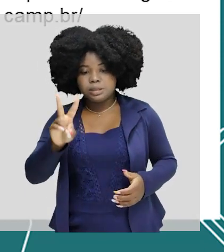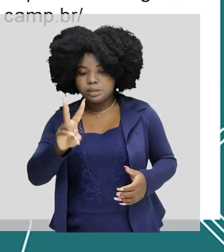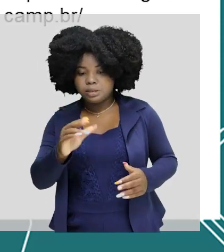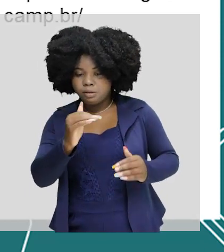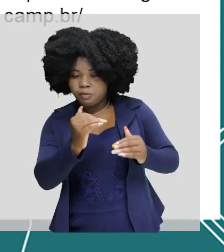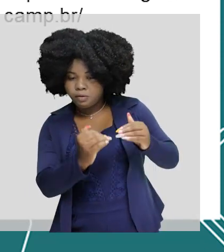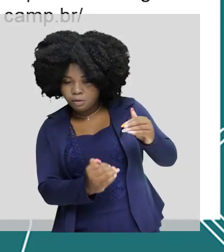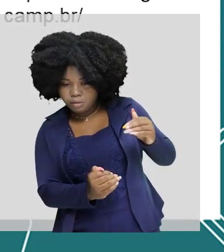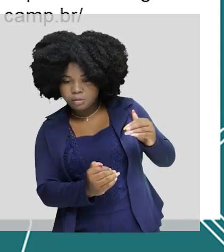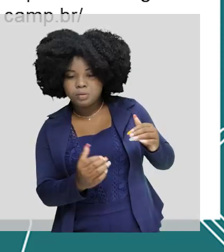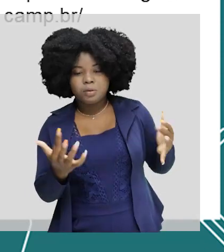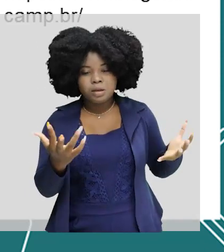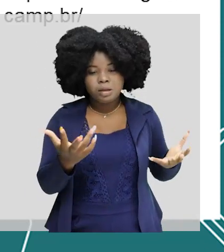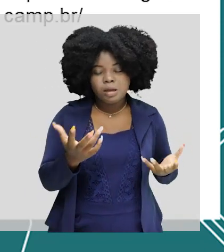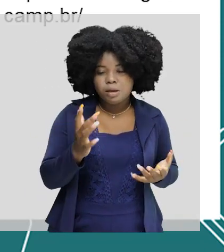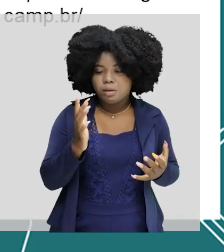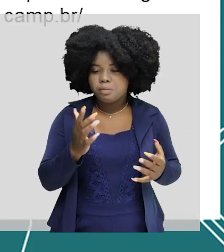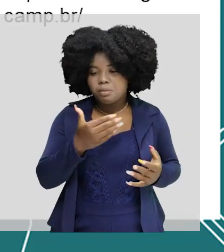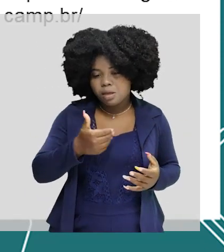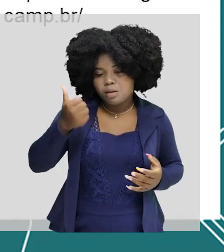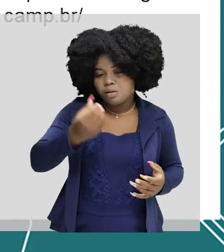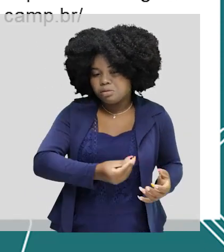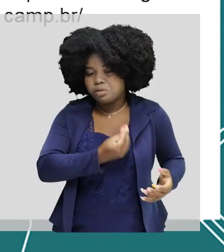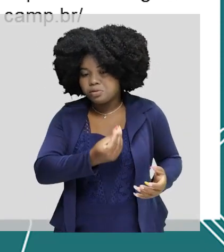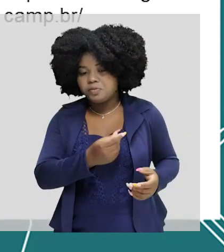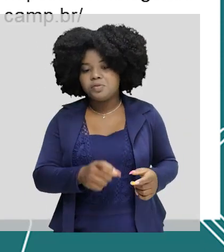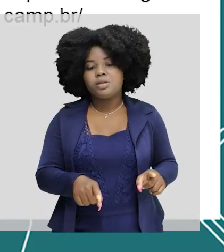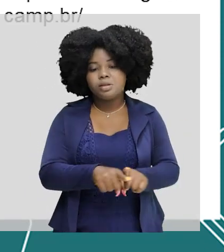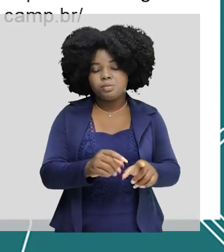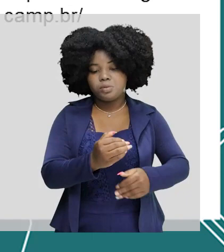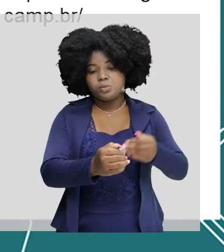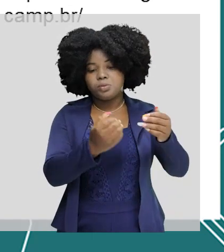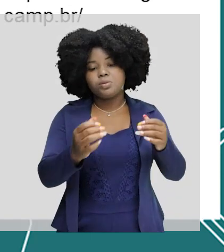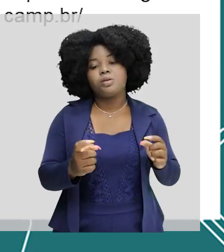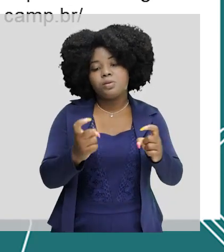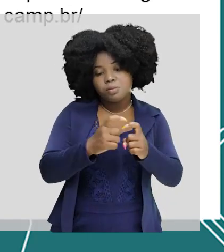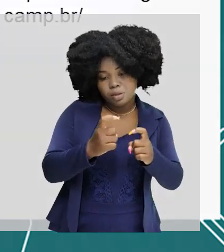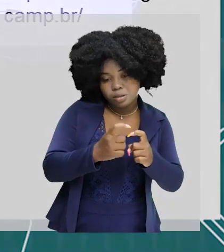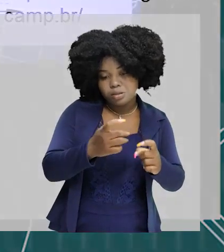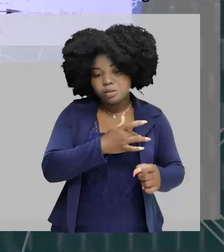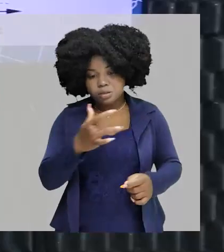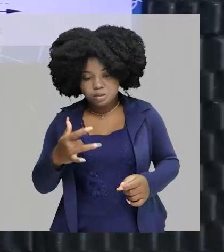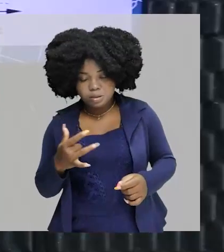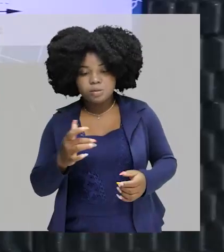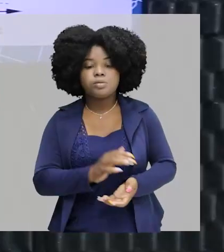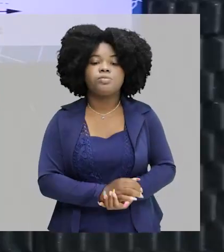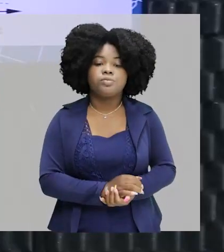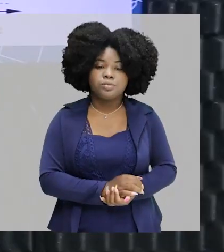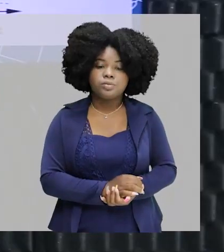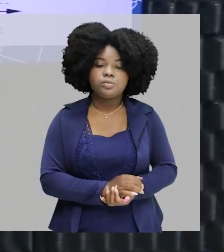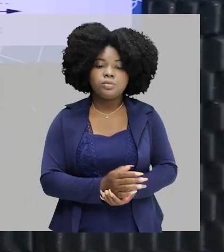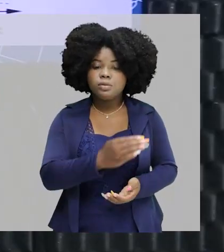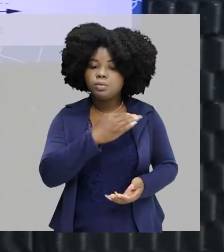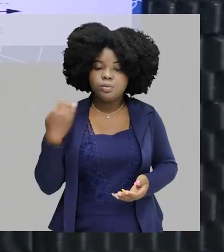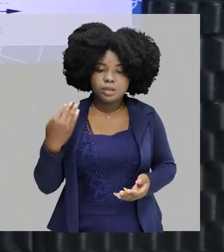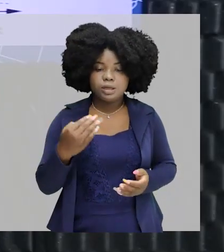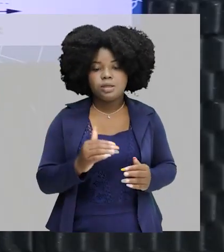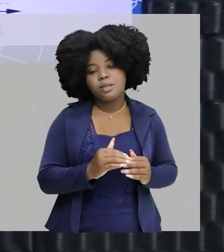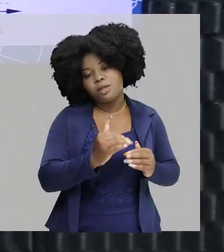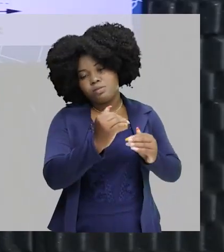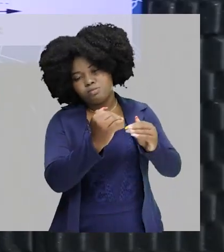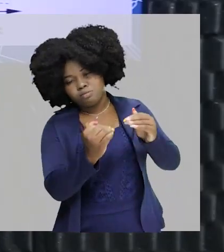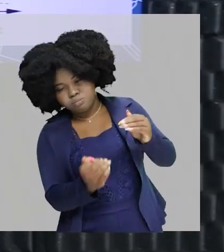qualidade de vida, saneamento básico, evolução da medicina, a taxa de mortalidade cai. Resultado, nós temos um período